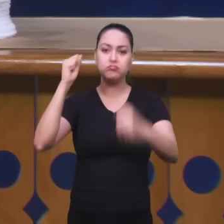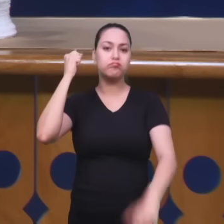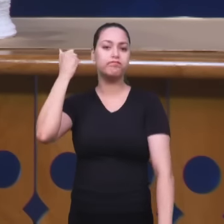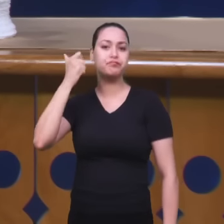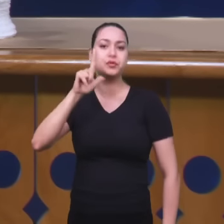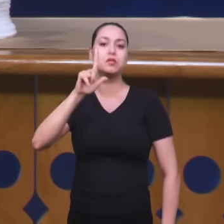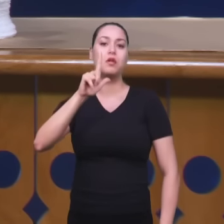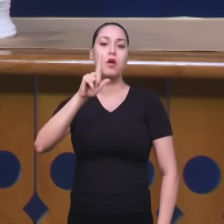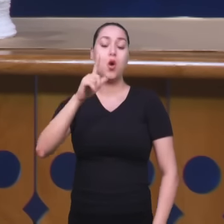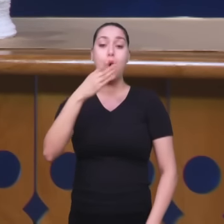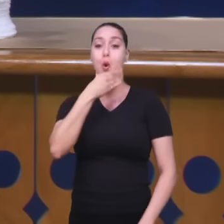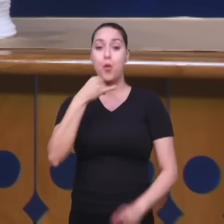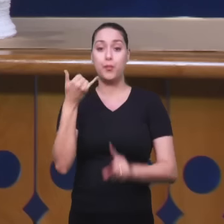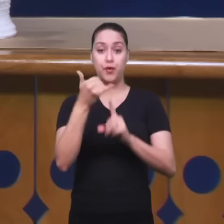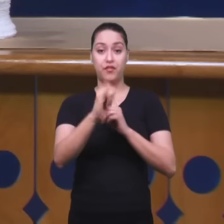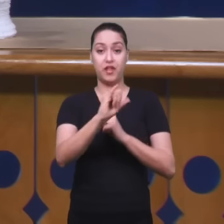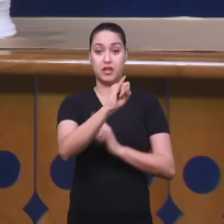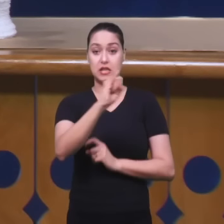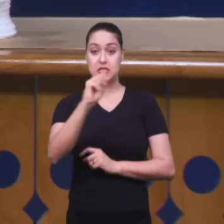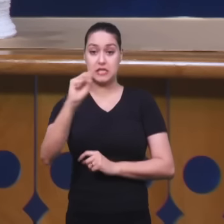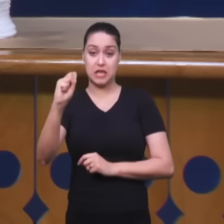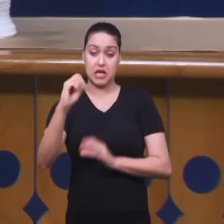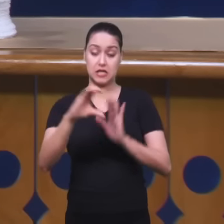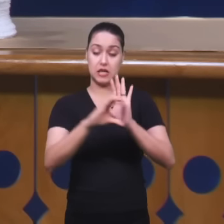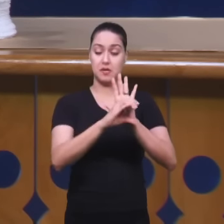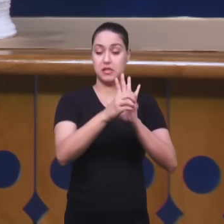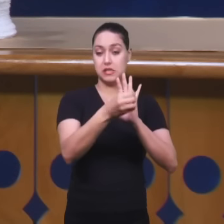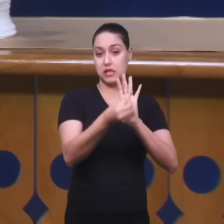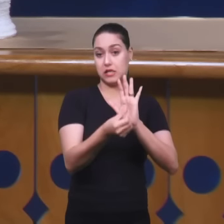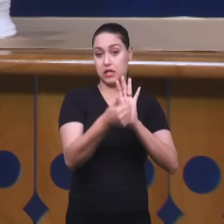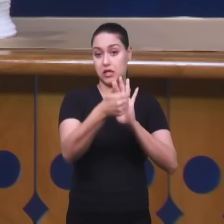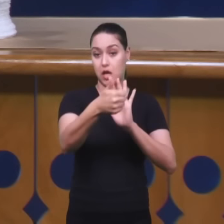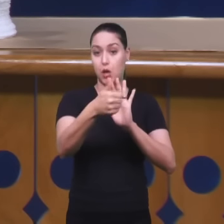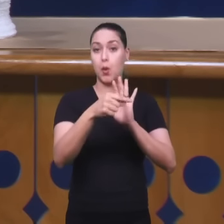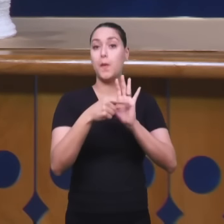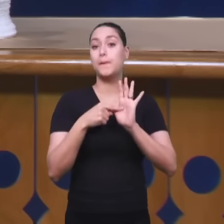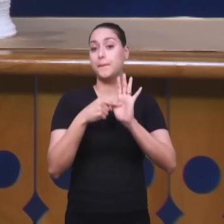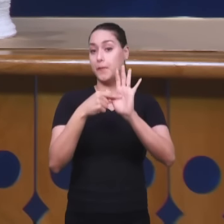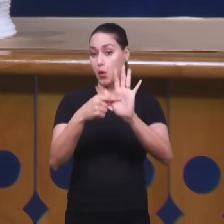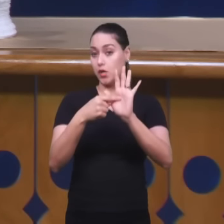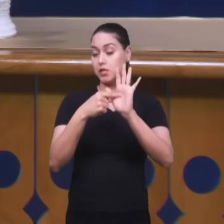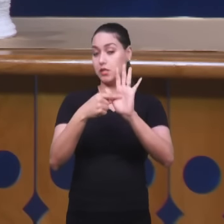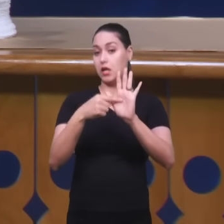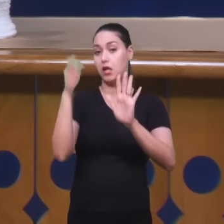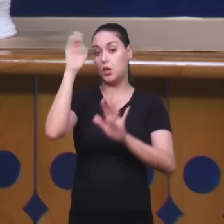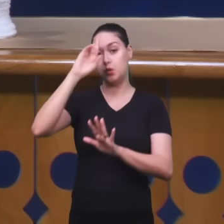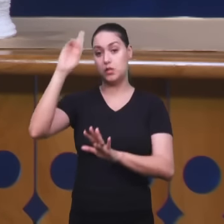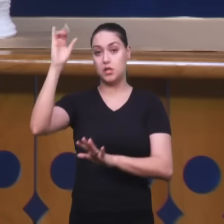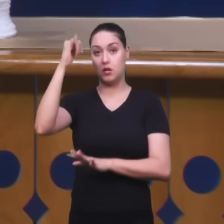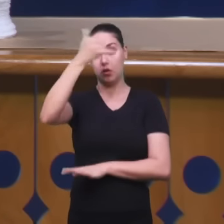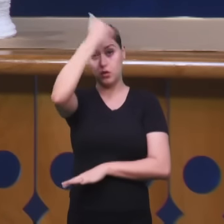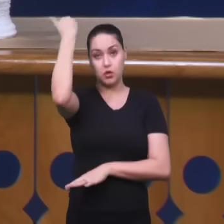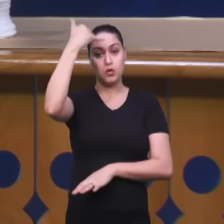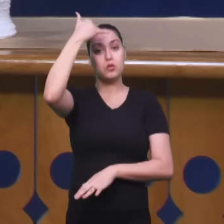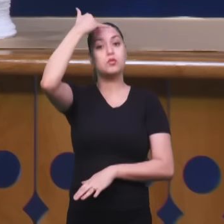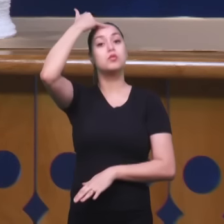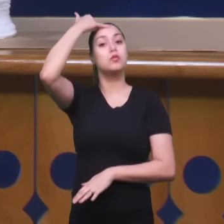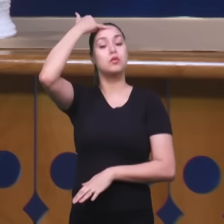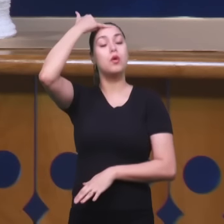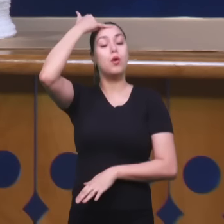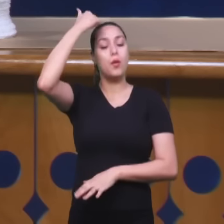profeta Isaías No capítulo 61 Porque o Senhor Jeová me ungiu Ali falava Do Messias